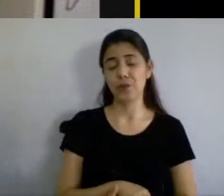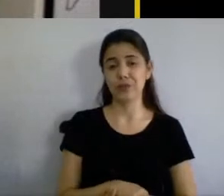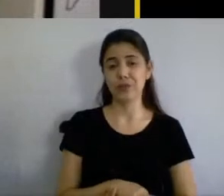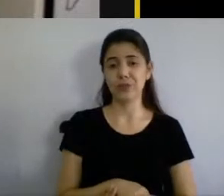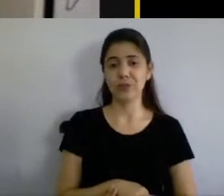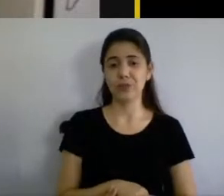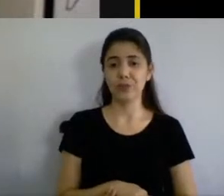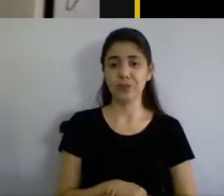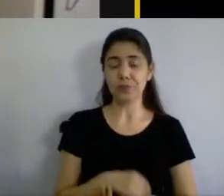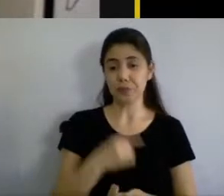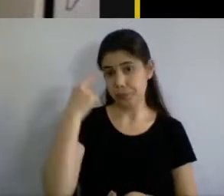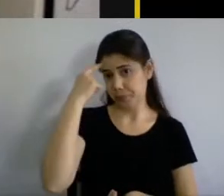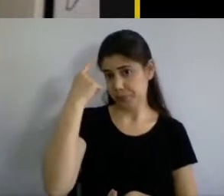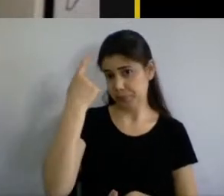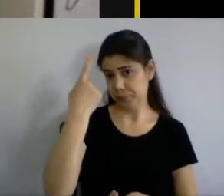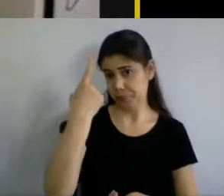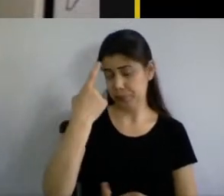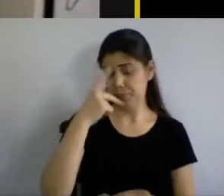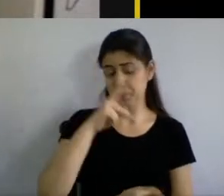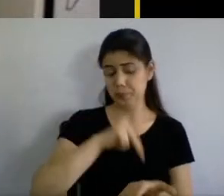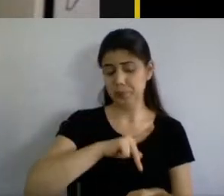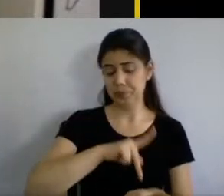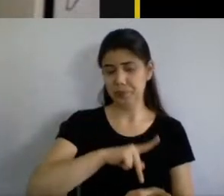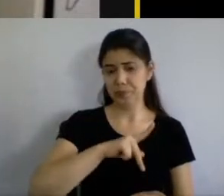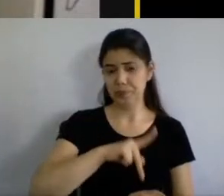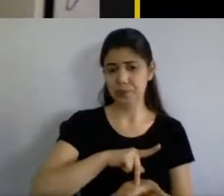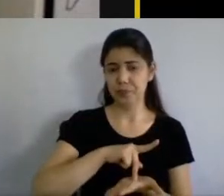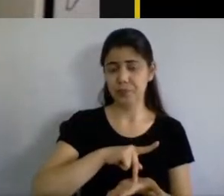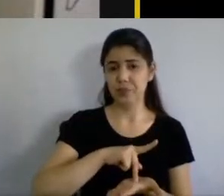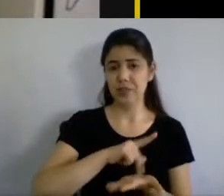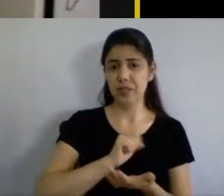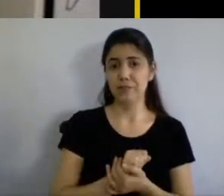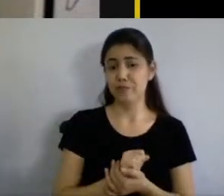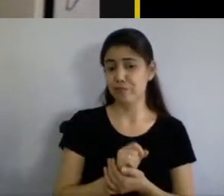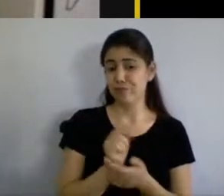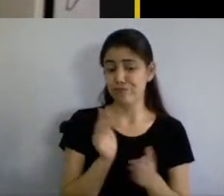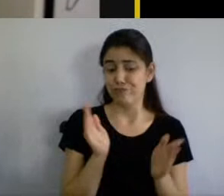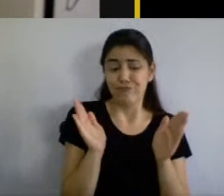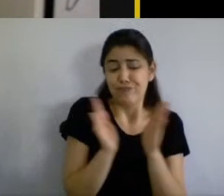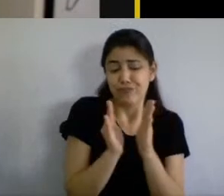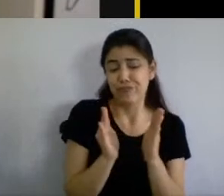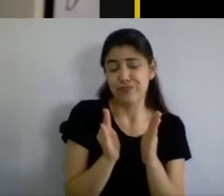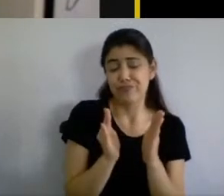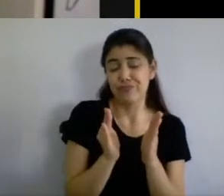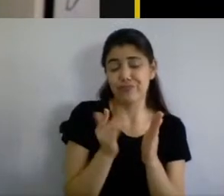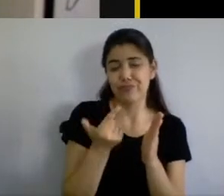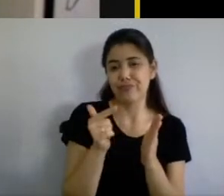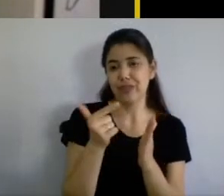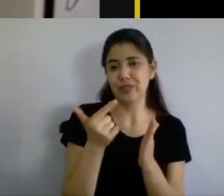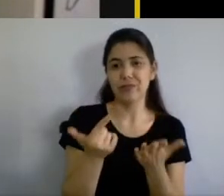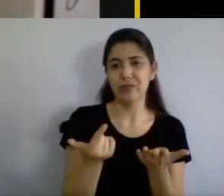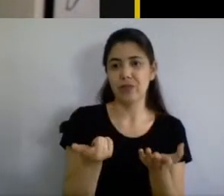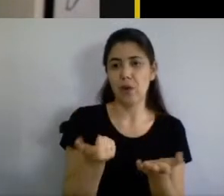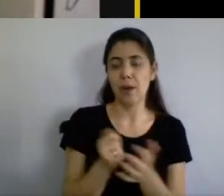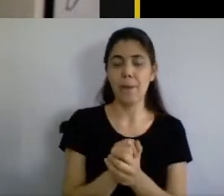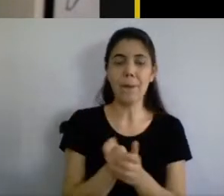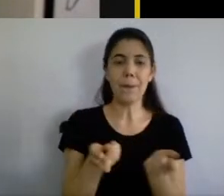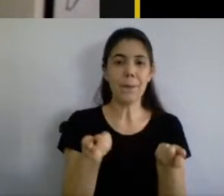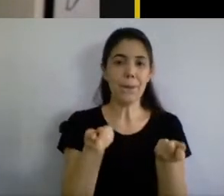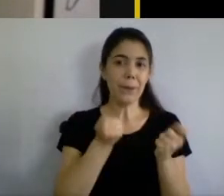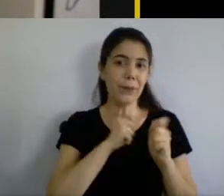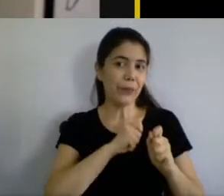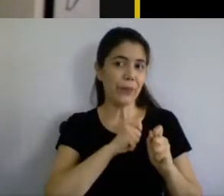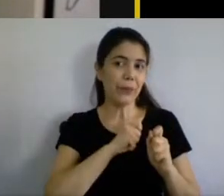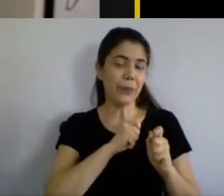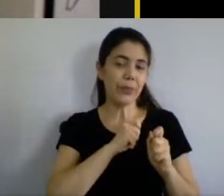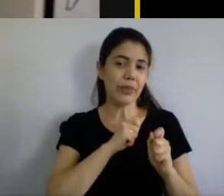pretensão deles de ser verdadeiros é só parcial. Eles não podem pretender ser a verdade.